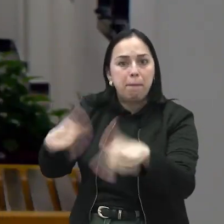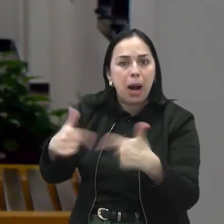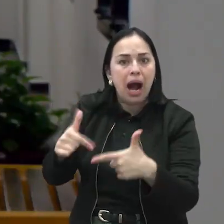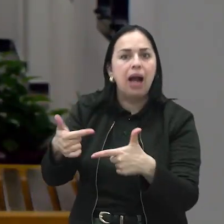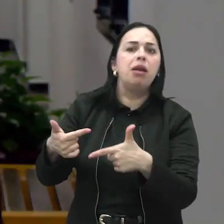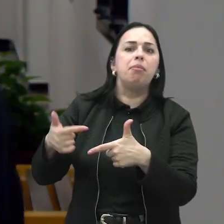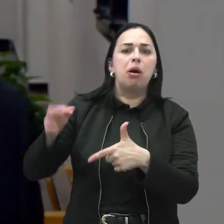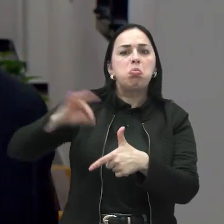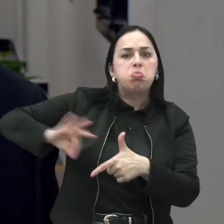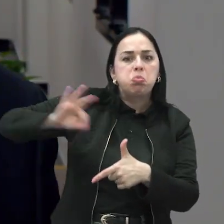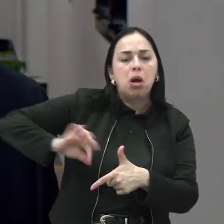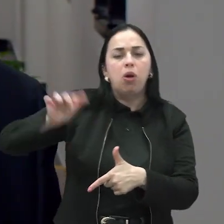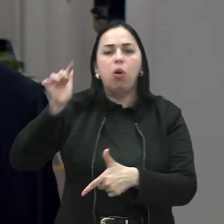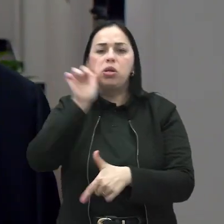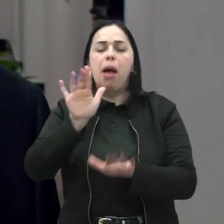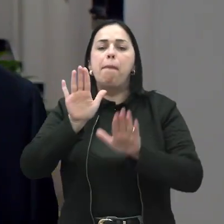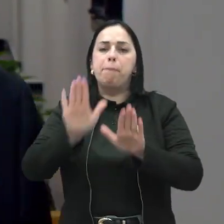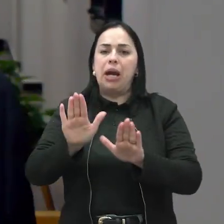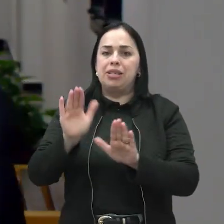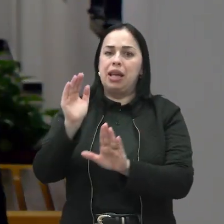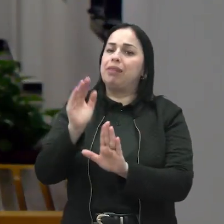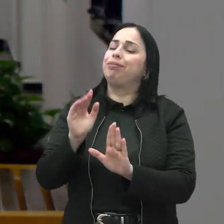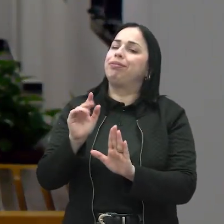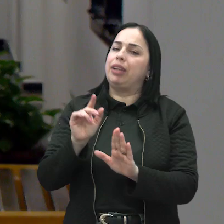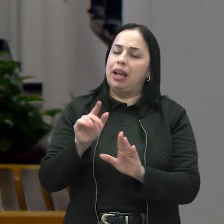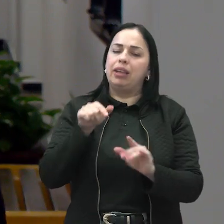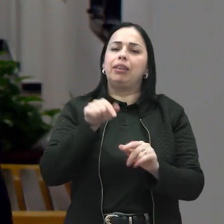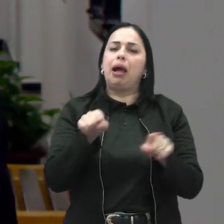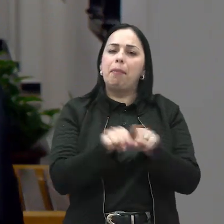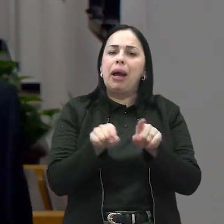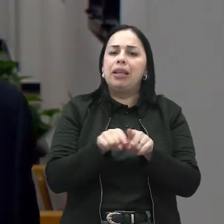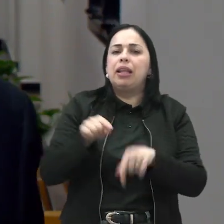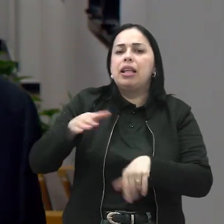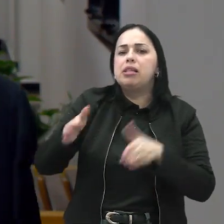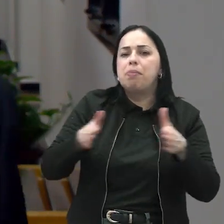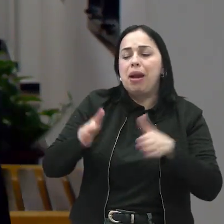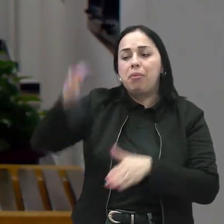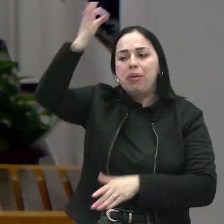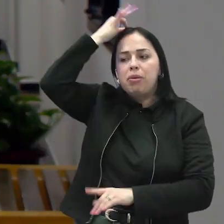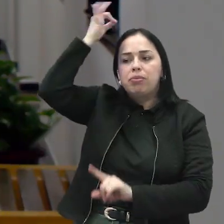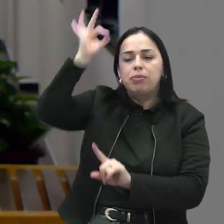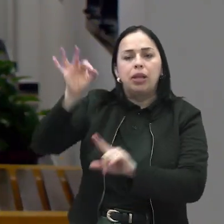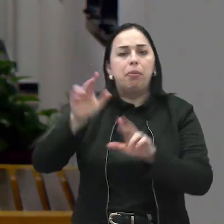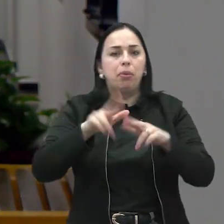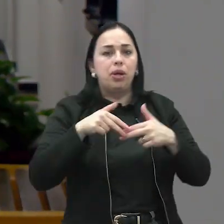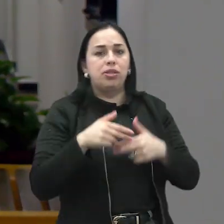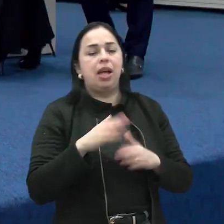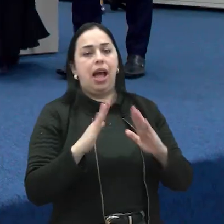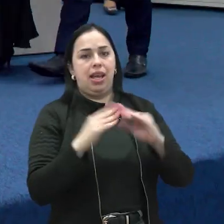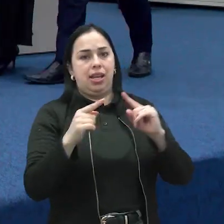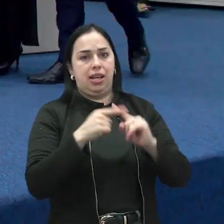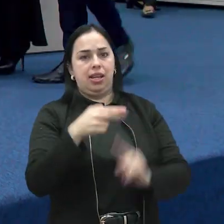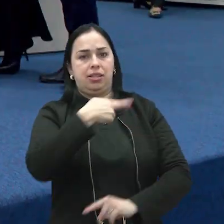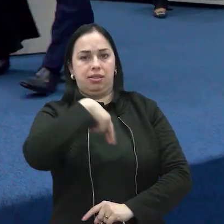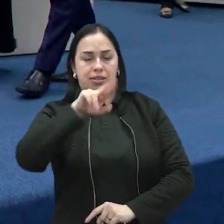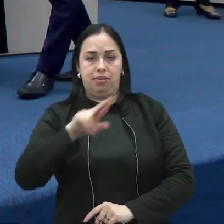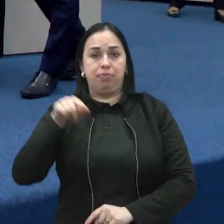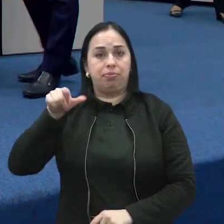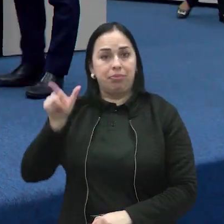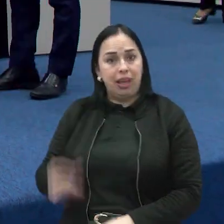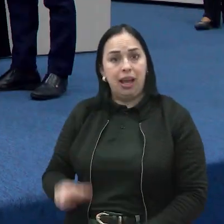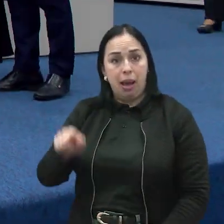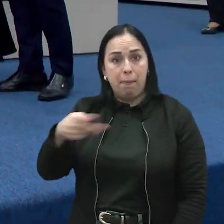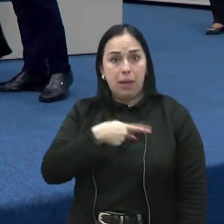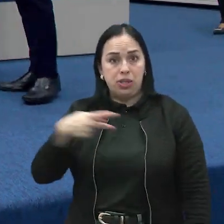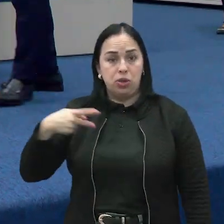possa realmente sustentar a sua família. Mas é mais do que isso, é realmente ele ter ali aquele momento espiritual. E a igreja tem esse papel. Nascida em